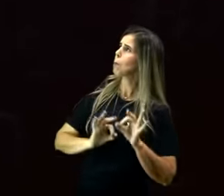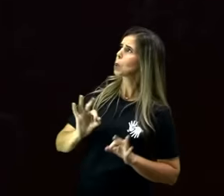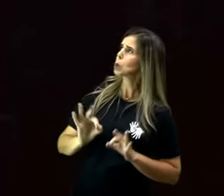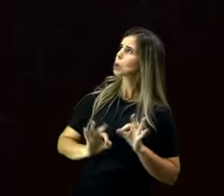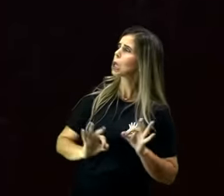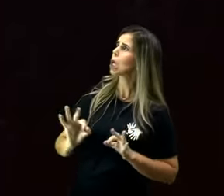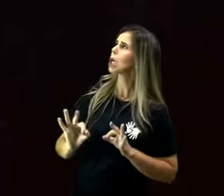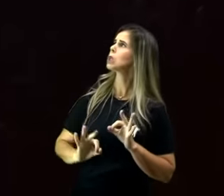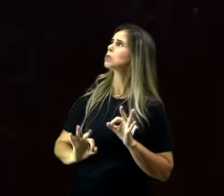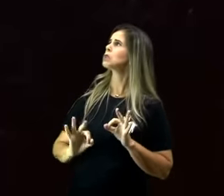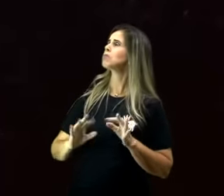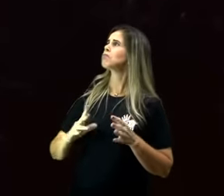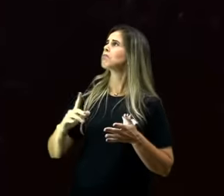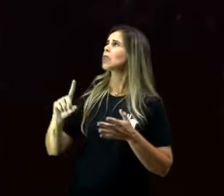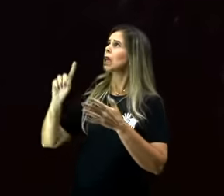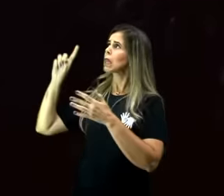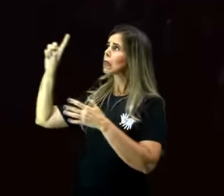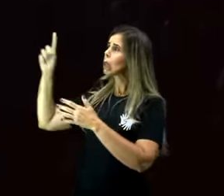me chamou.